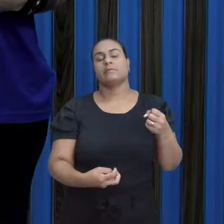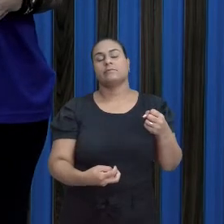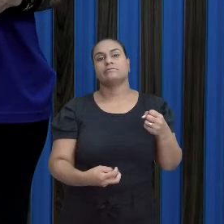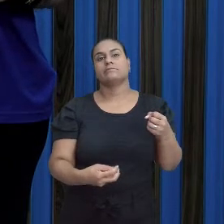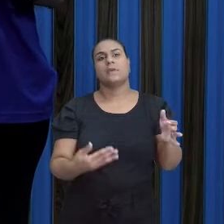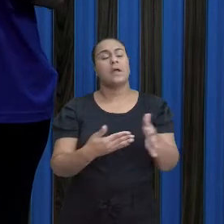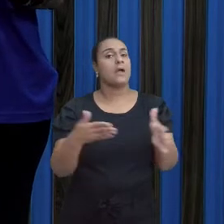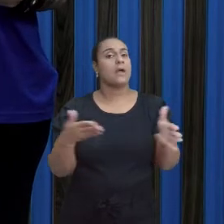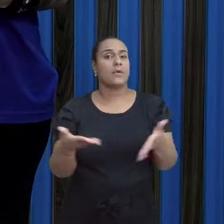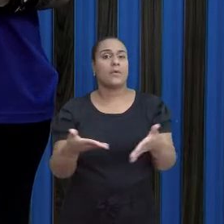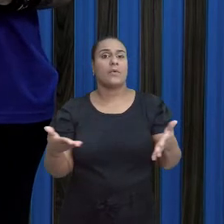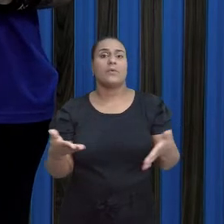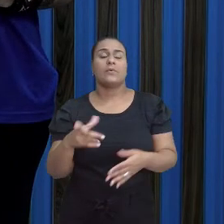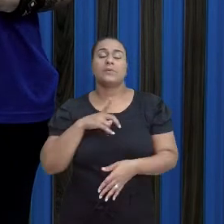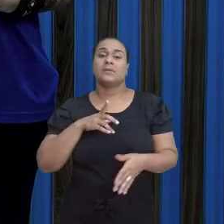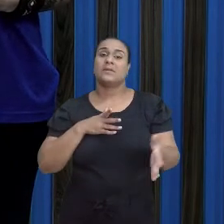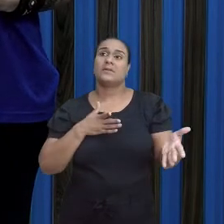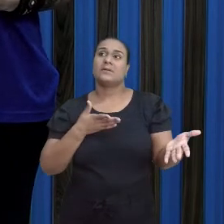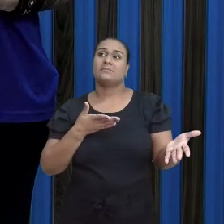processo muito violento